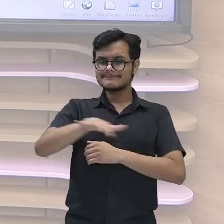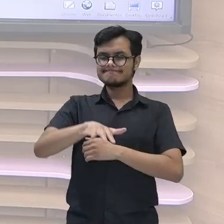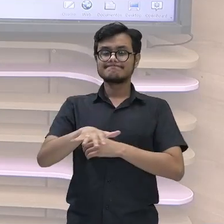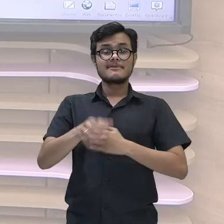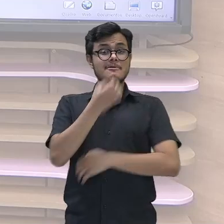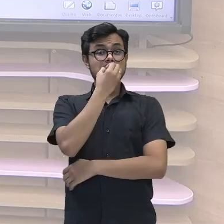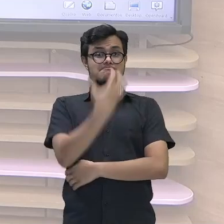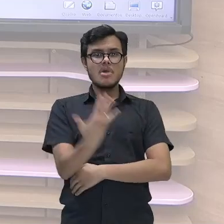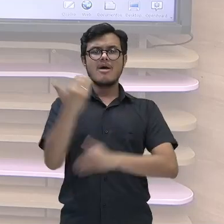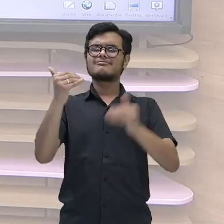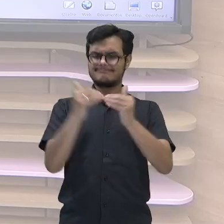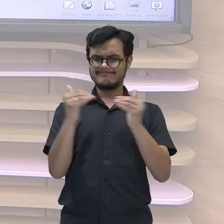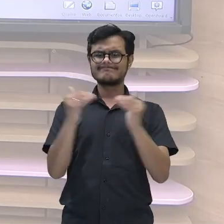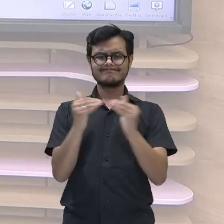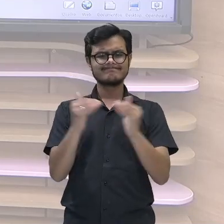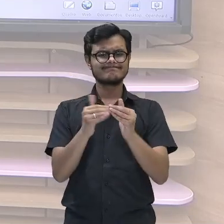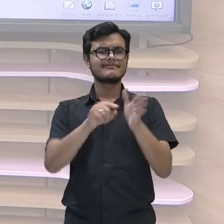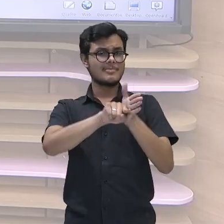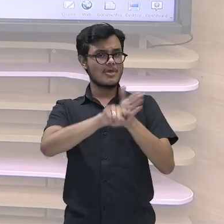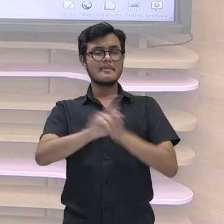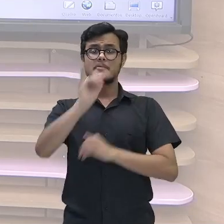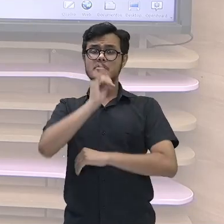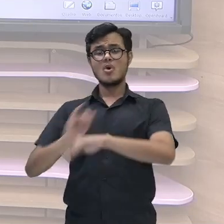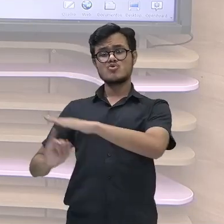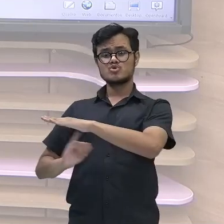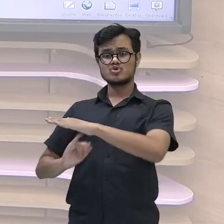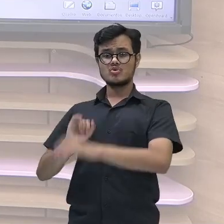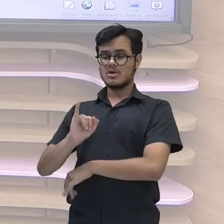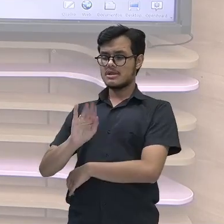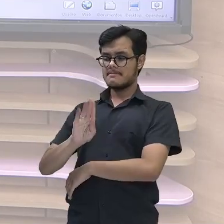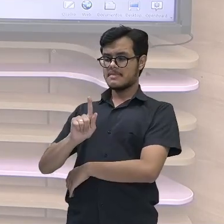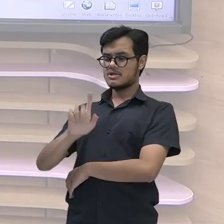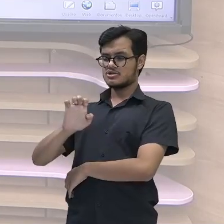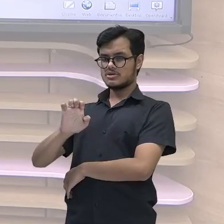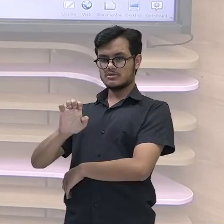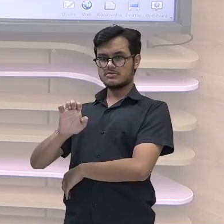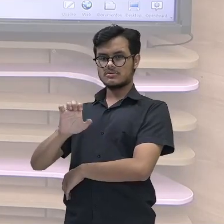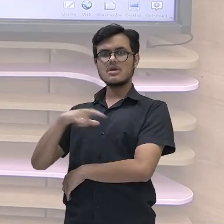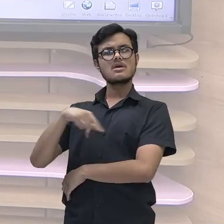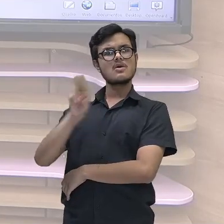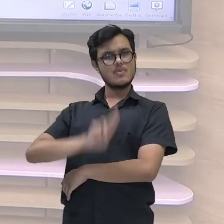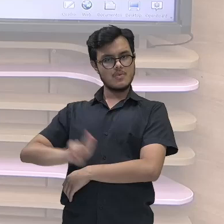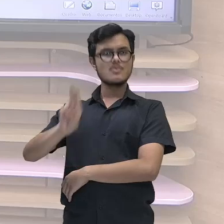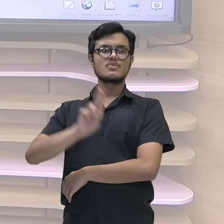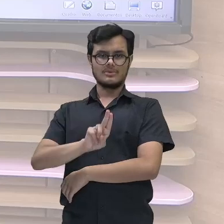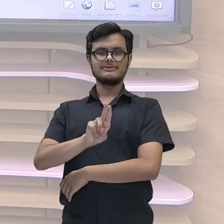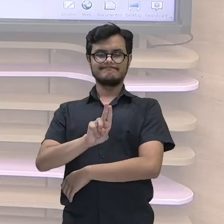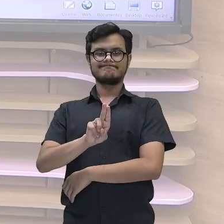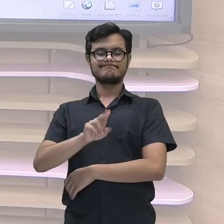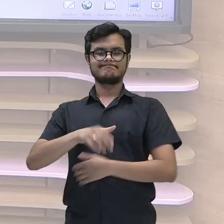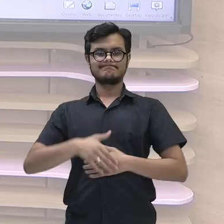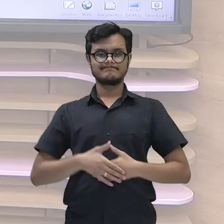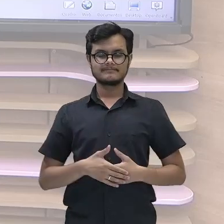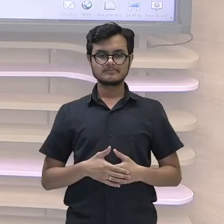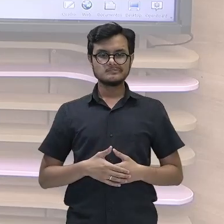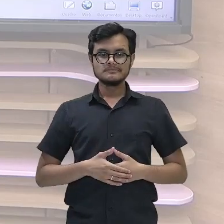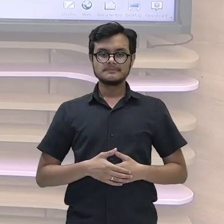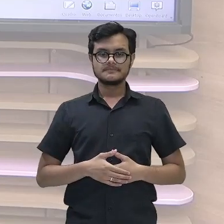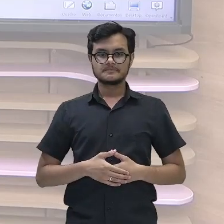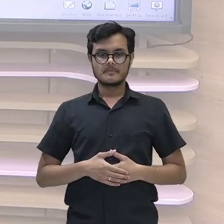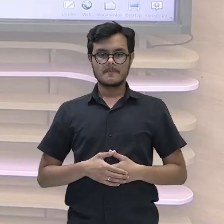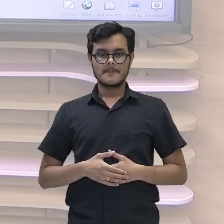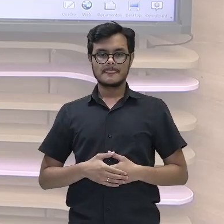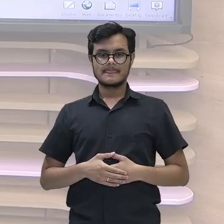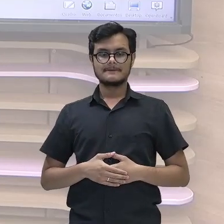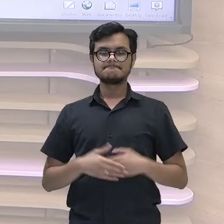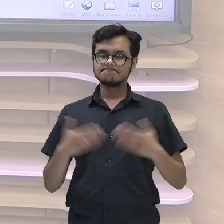utiliza bastante aí o IBGE nas nossas aulas, né? O Instituto Brasileiro de Geografia e Estatística, quando